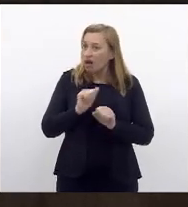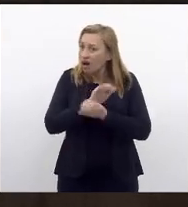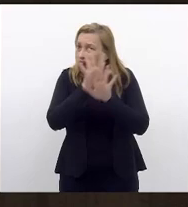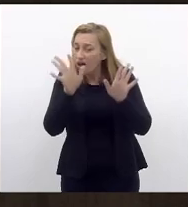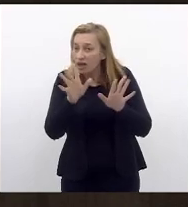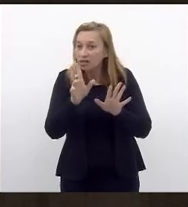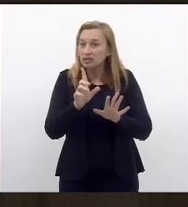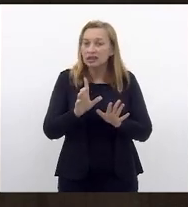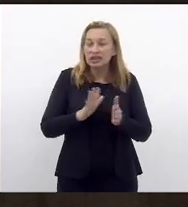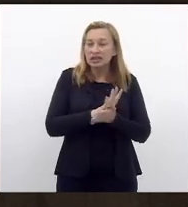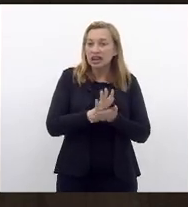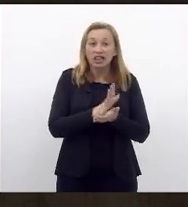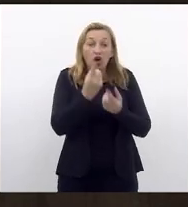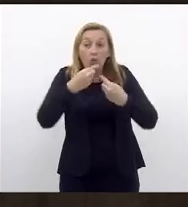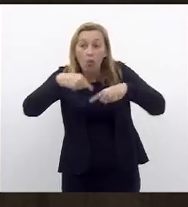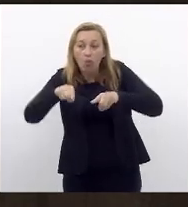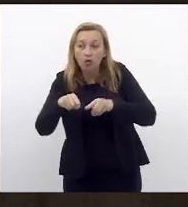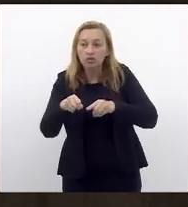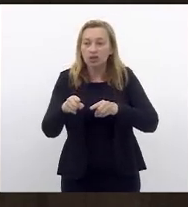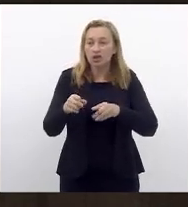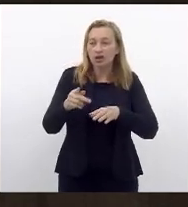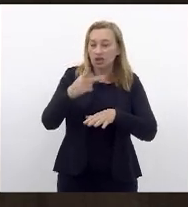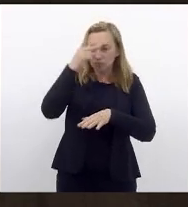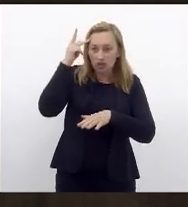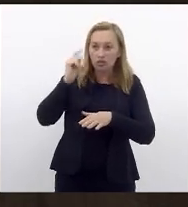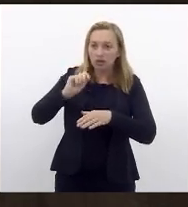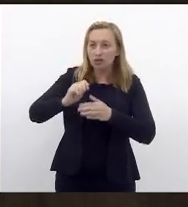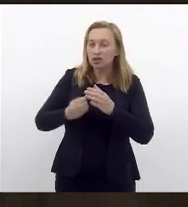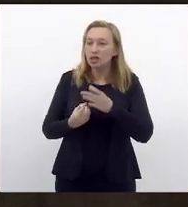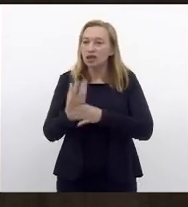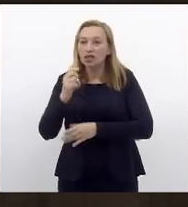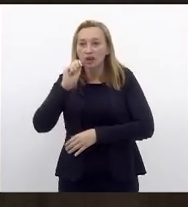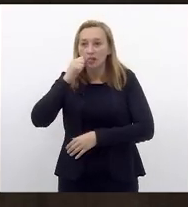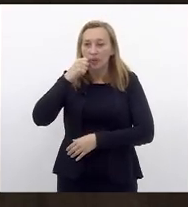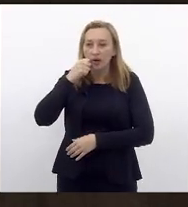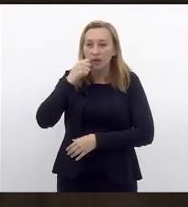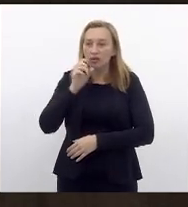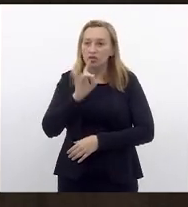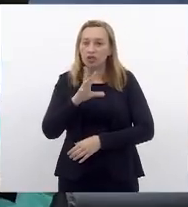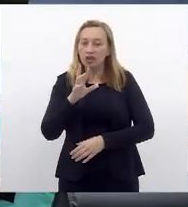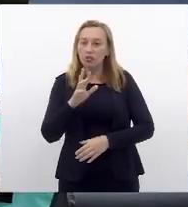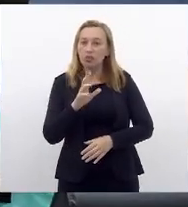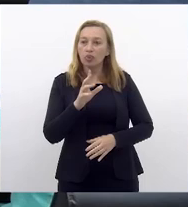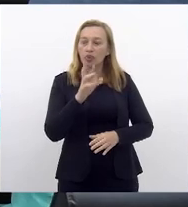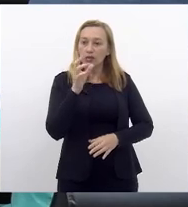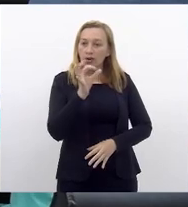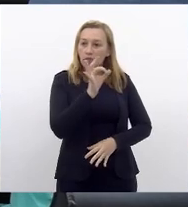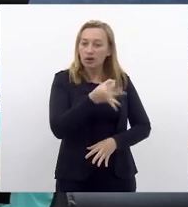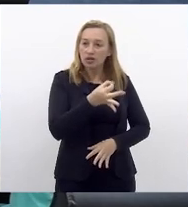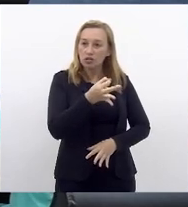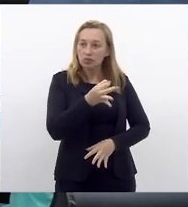nada contra os padeiros do Estado do Rio de Janeiro. O recado foi para um padeiro específico. Obrigado, presidente.